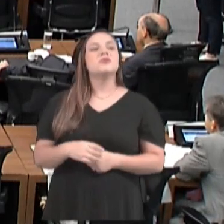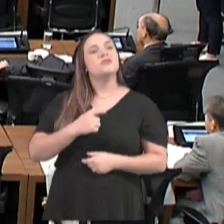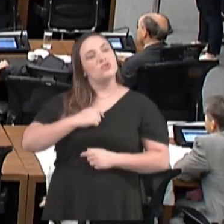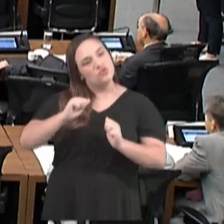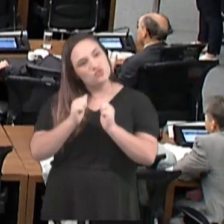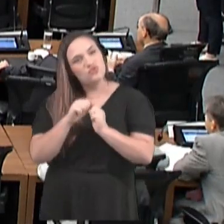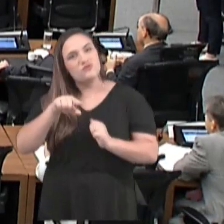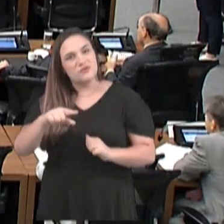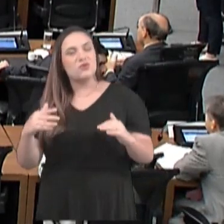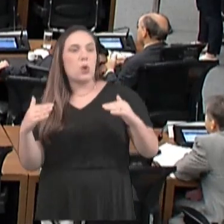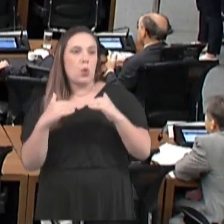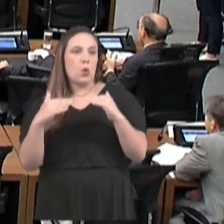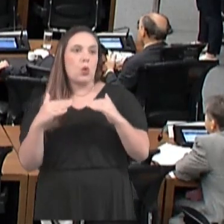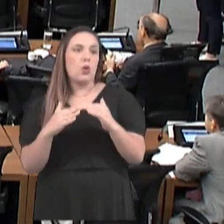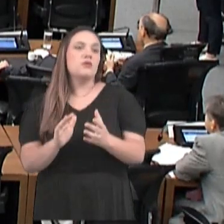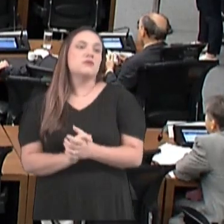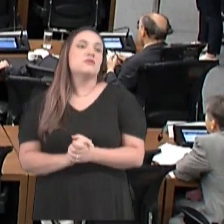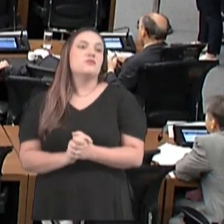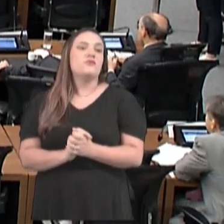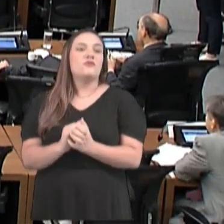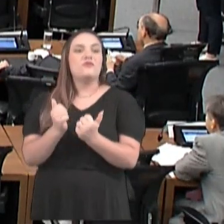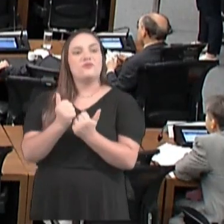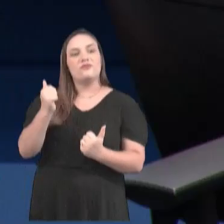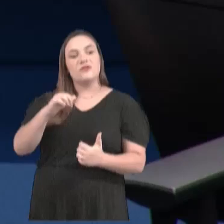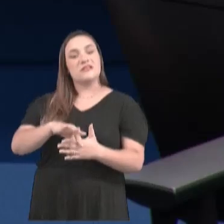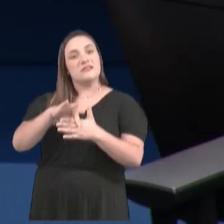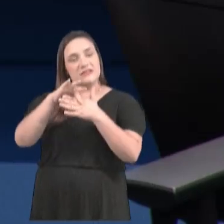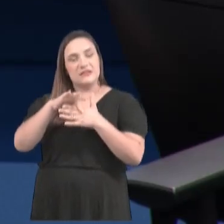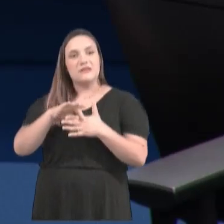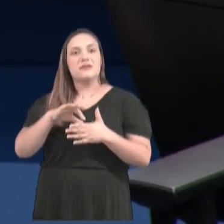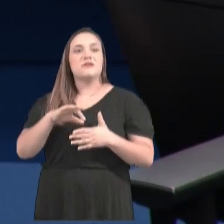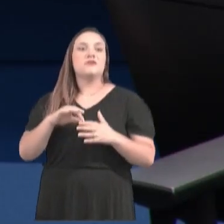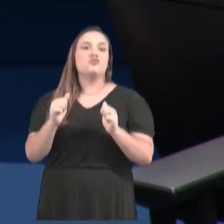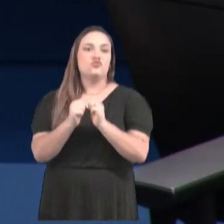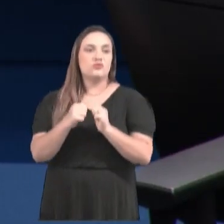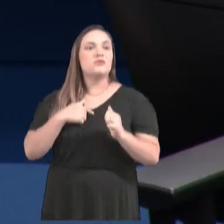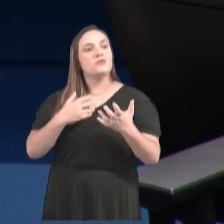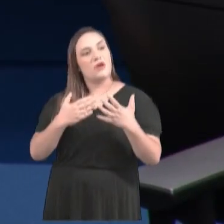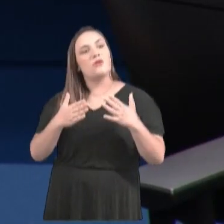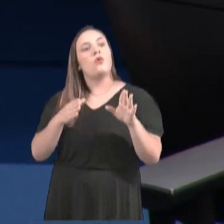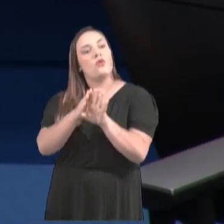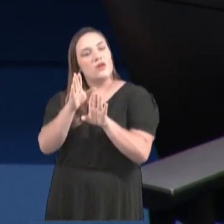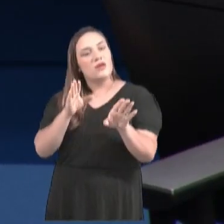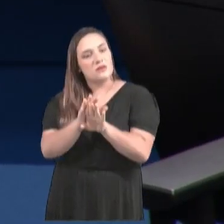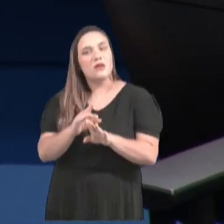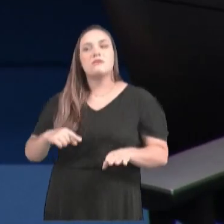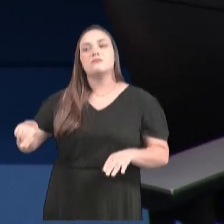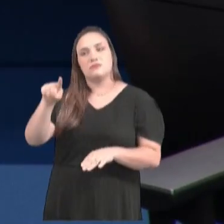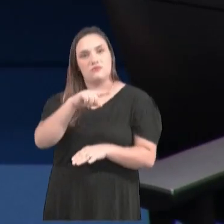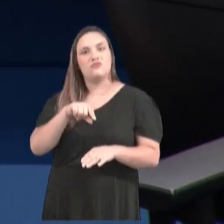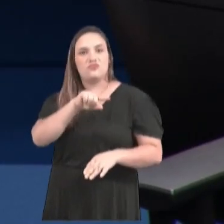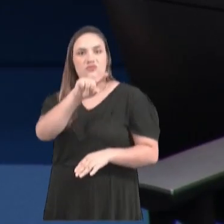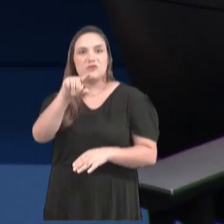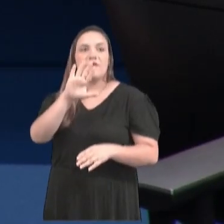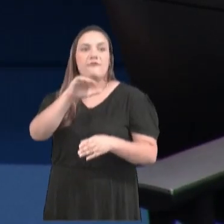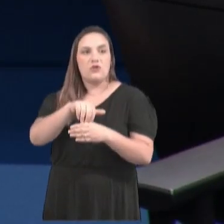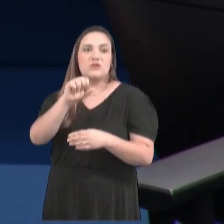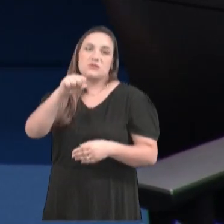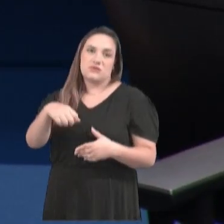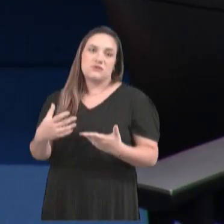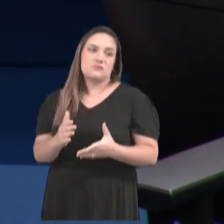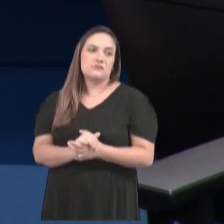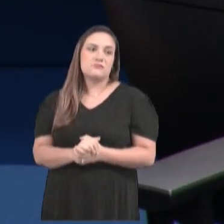Vossa Excelência, como meu vice-líder aqui na casa, de poder também recomendar, se for possível, aos